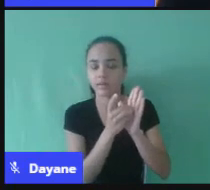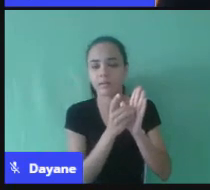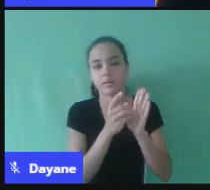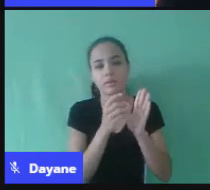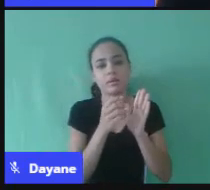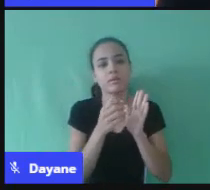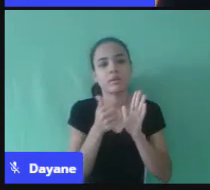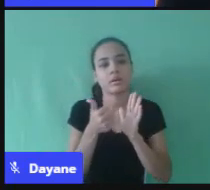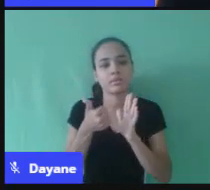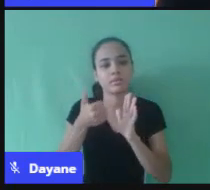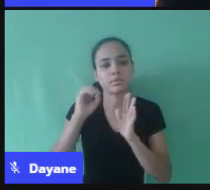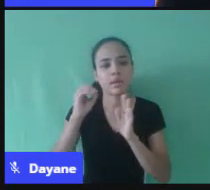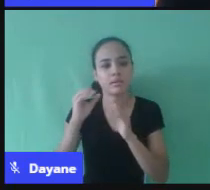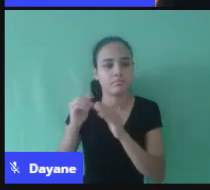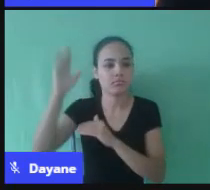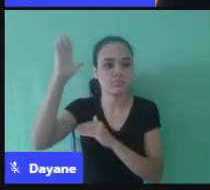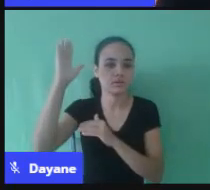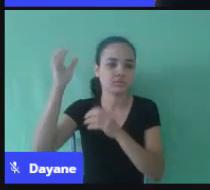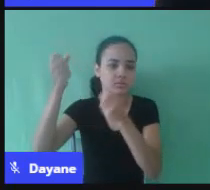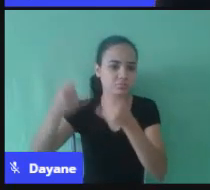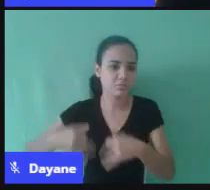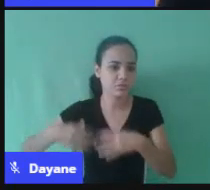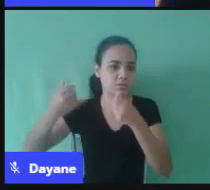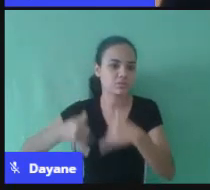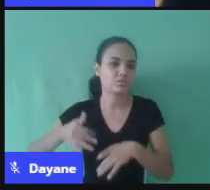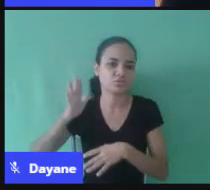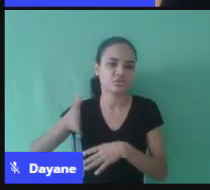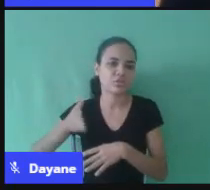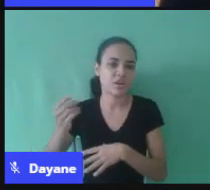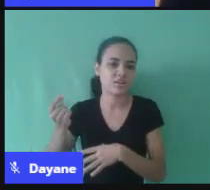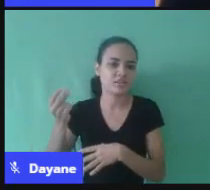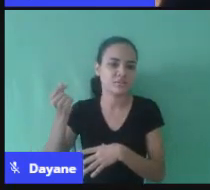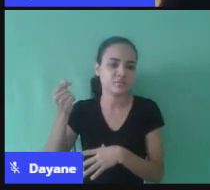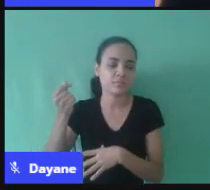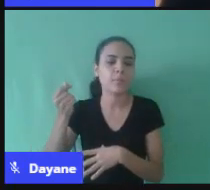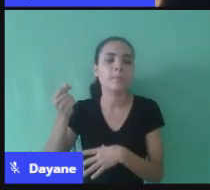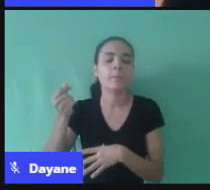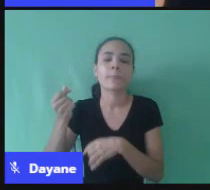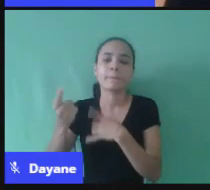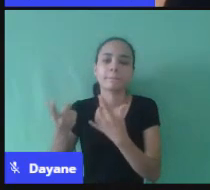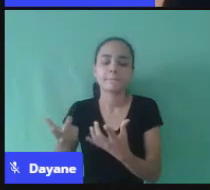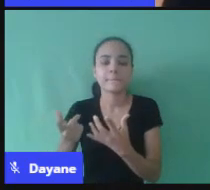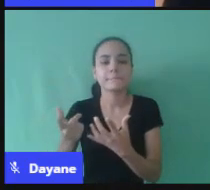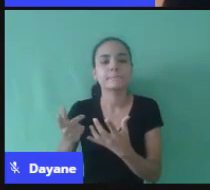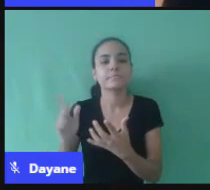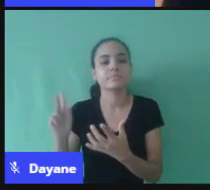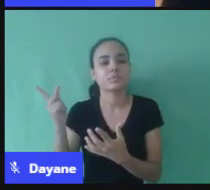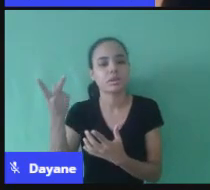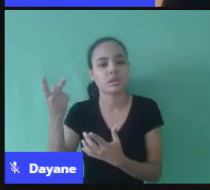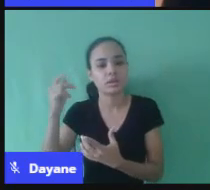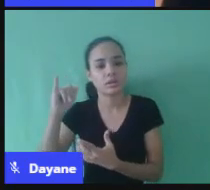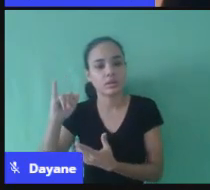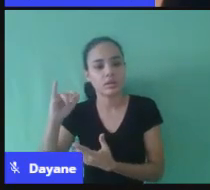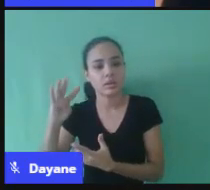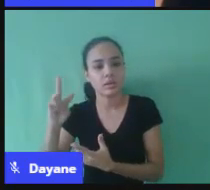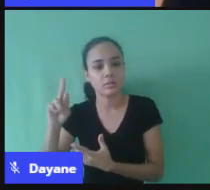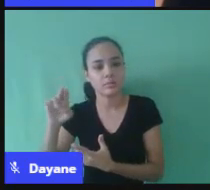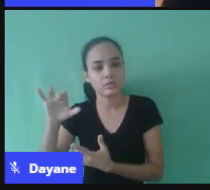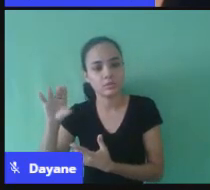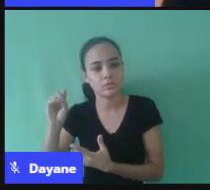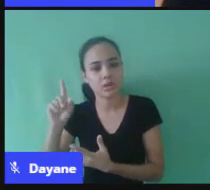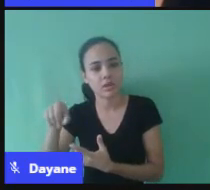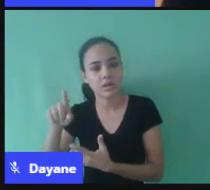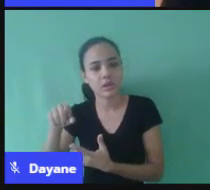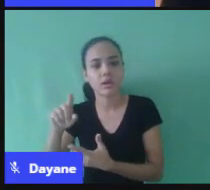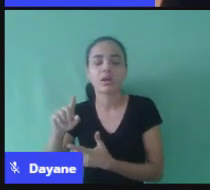híbrido, de uma maneira bem mastigada, é um ensino misturado. É um ensino que